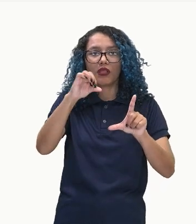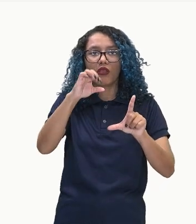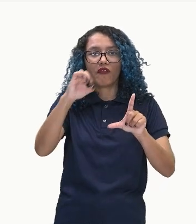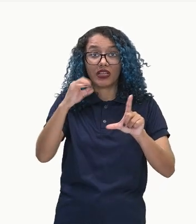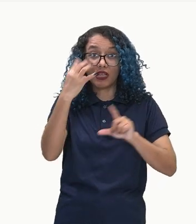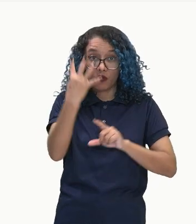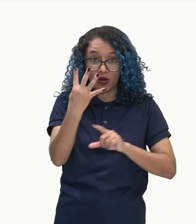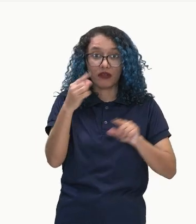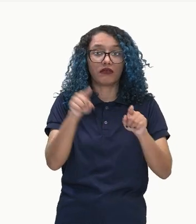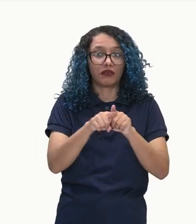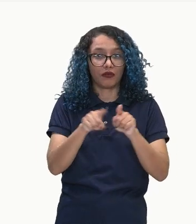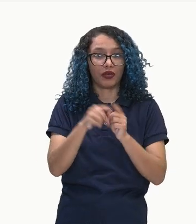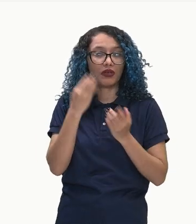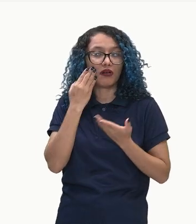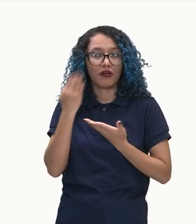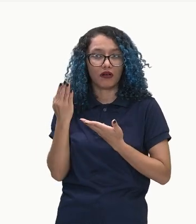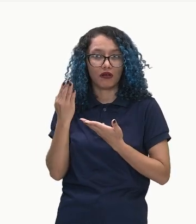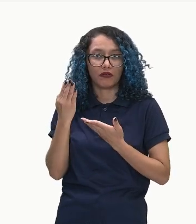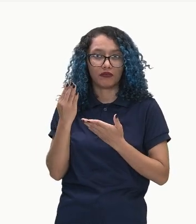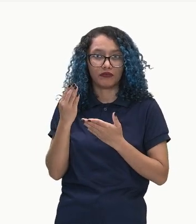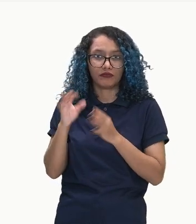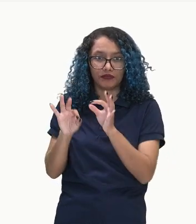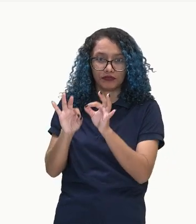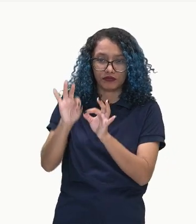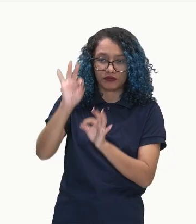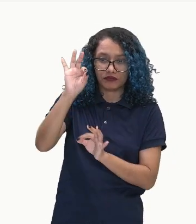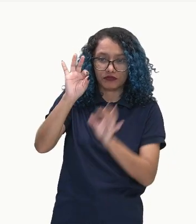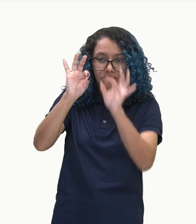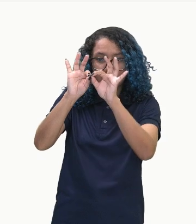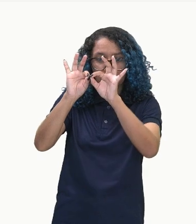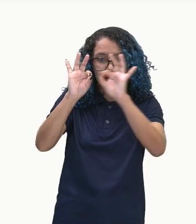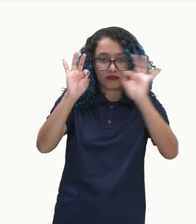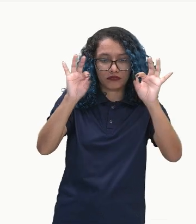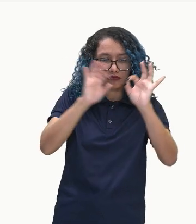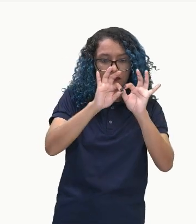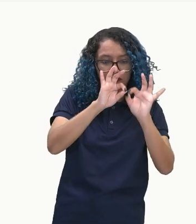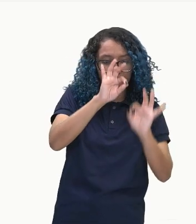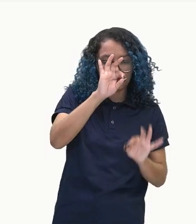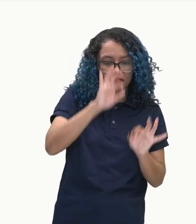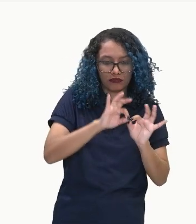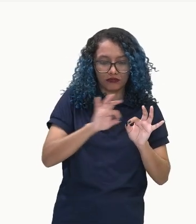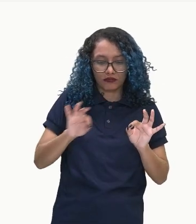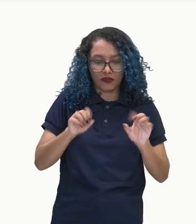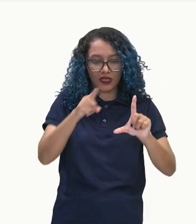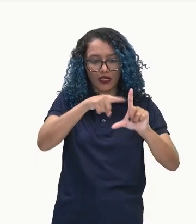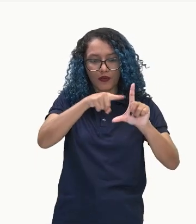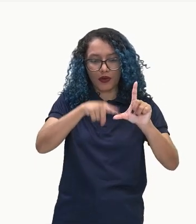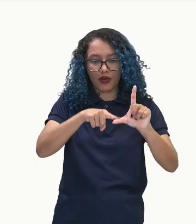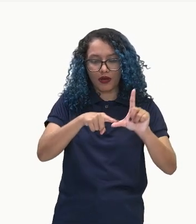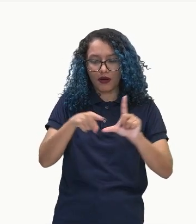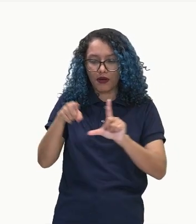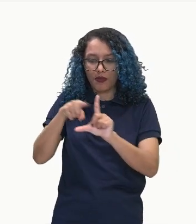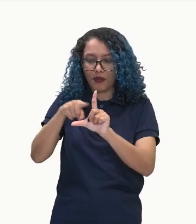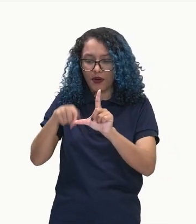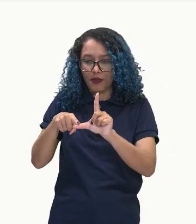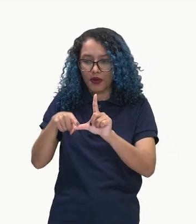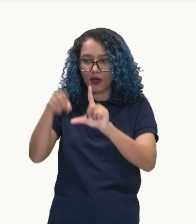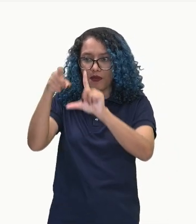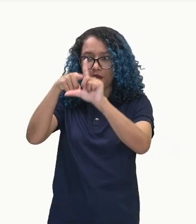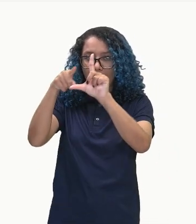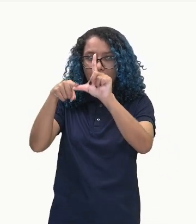ó, 4 lados iguais e nesses cantinhos aqui, ó, cada encontro de dois